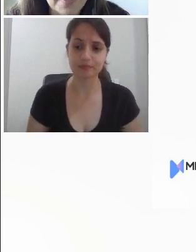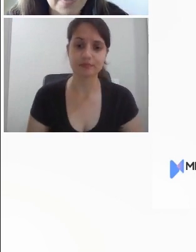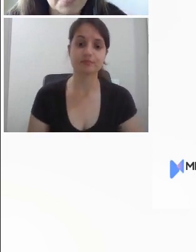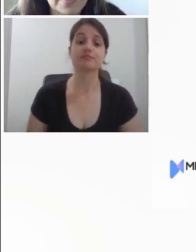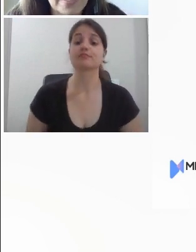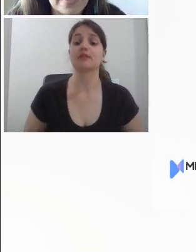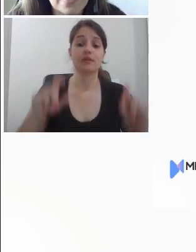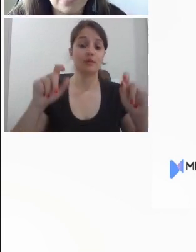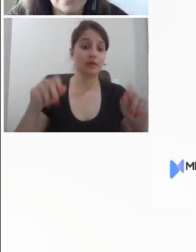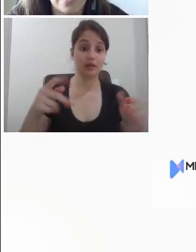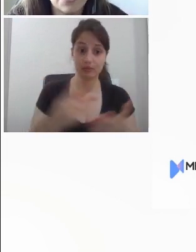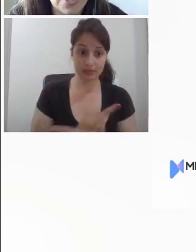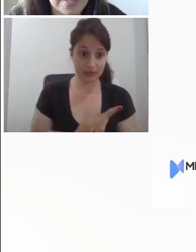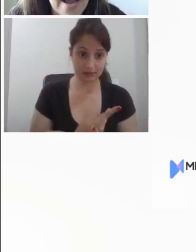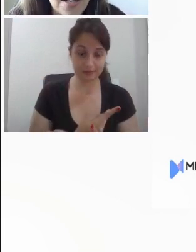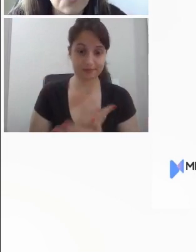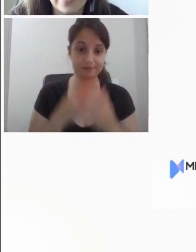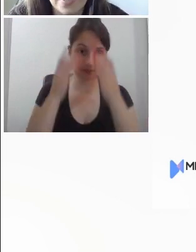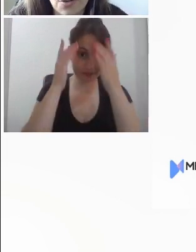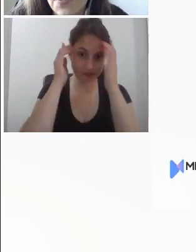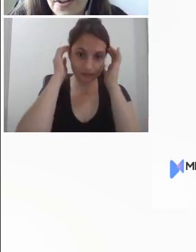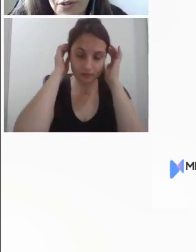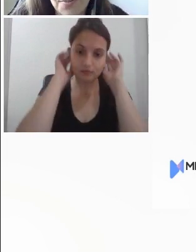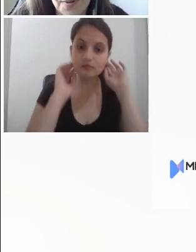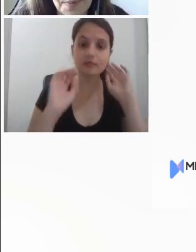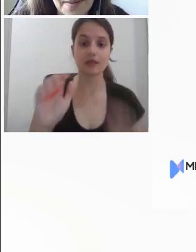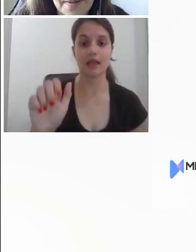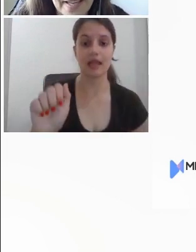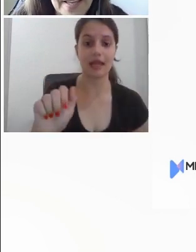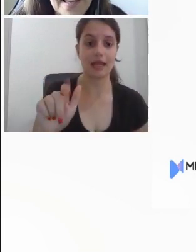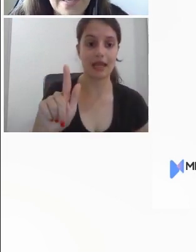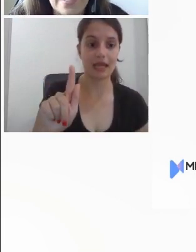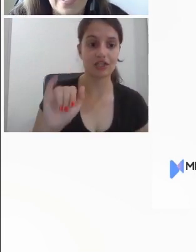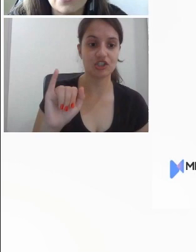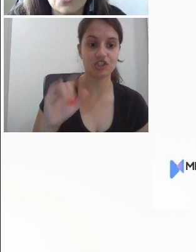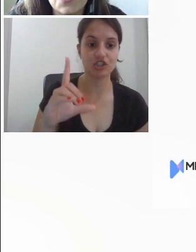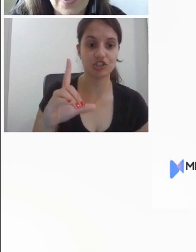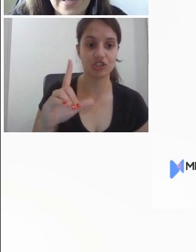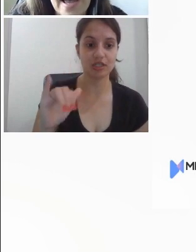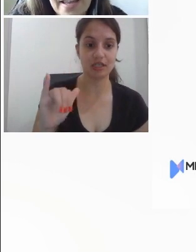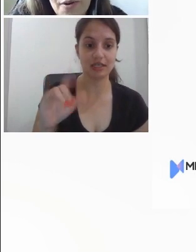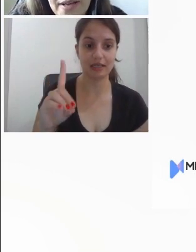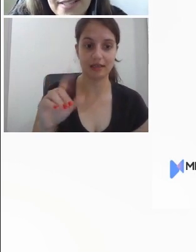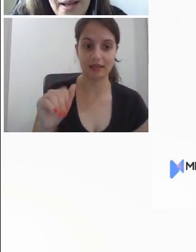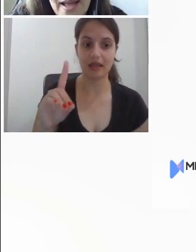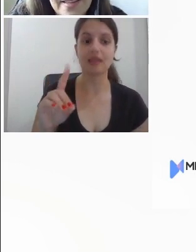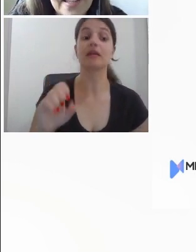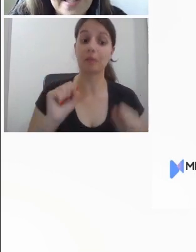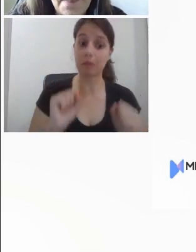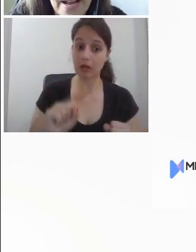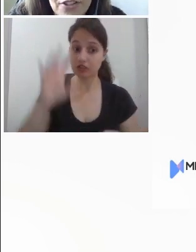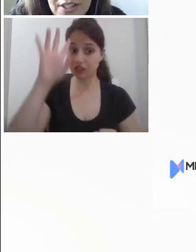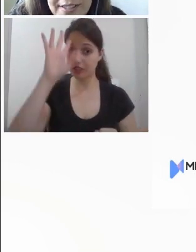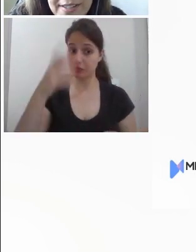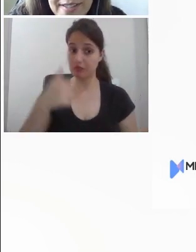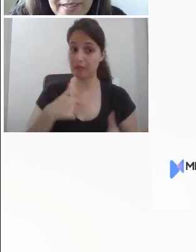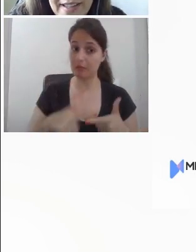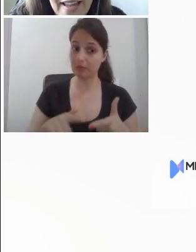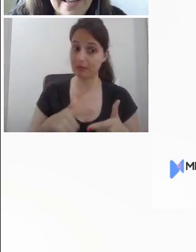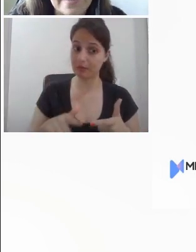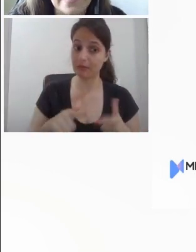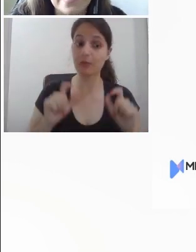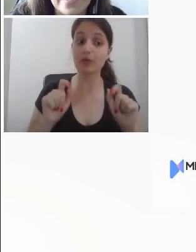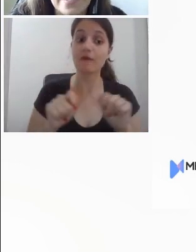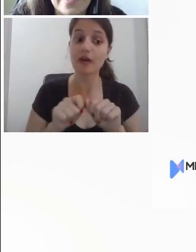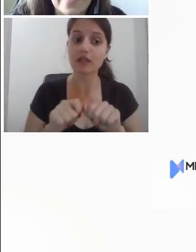descobre então que que agilidade vai resolver o nosso problema né a gente vai lá e começa a trazer práticas